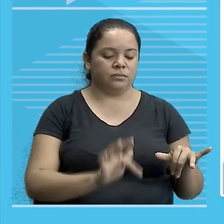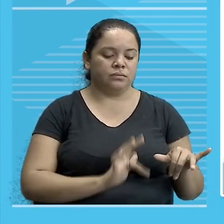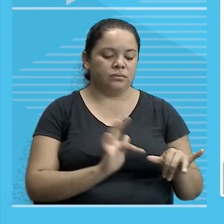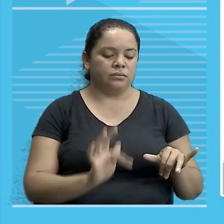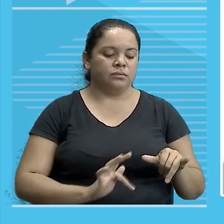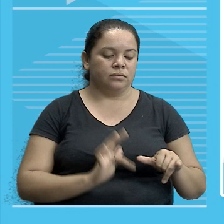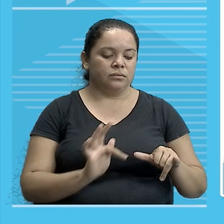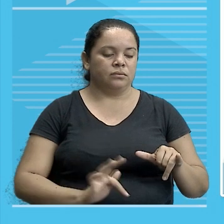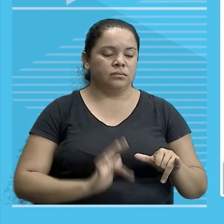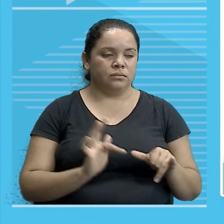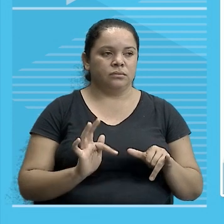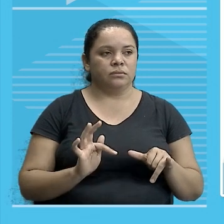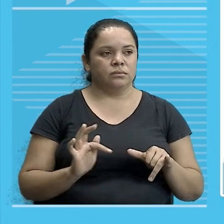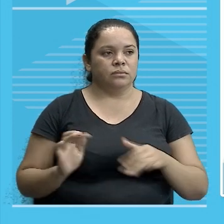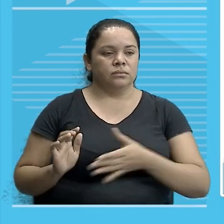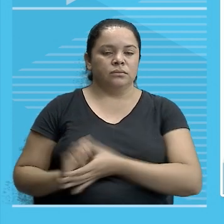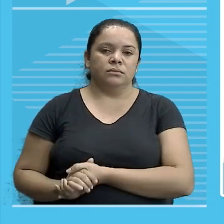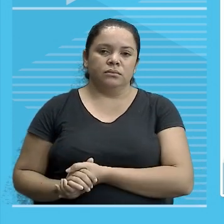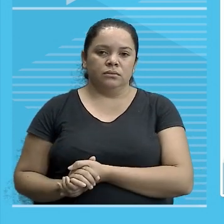esquerdo aí,